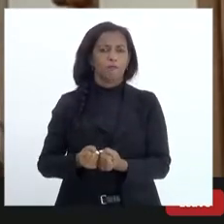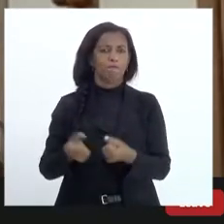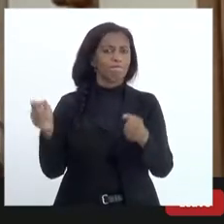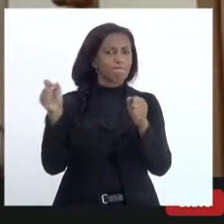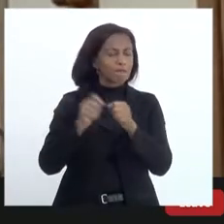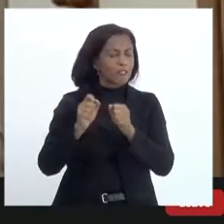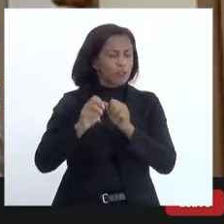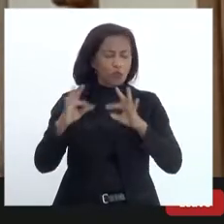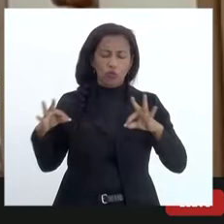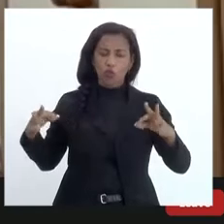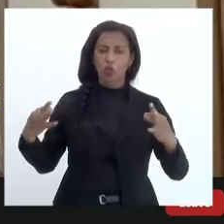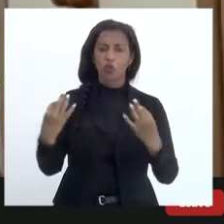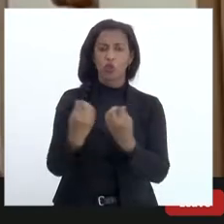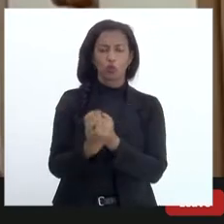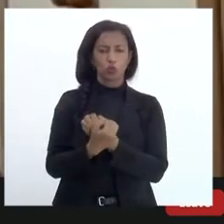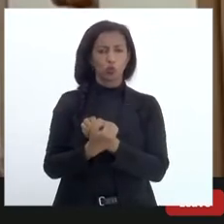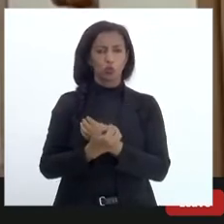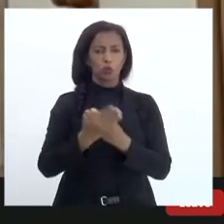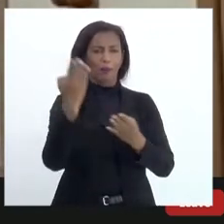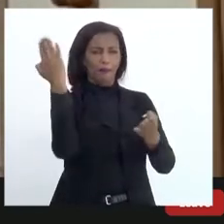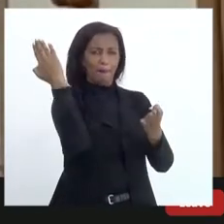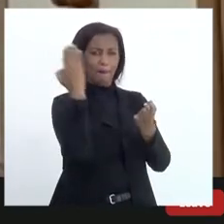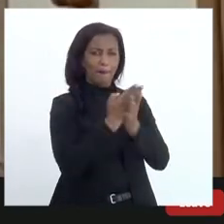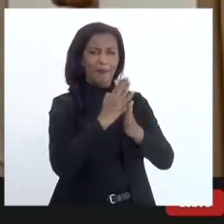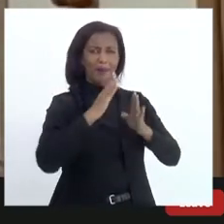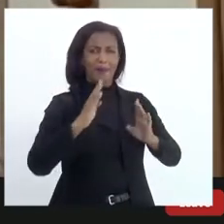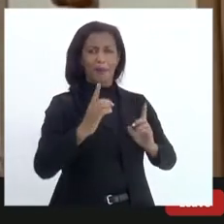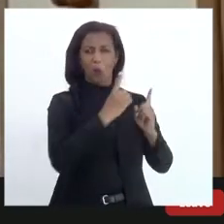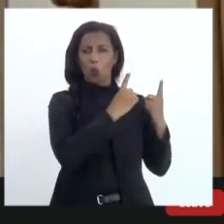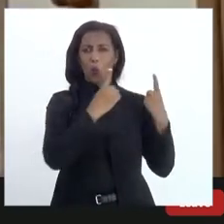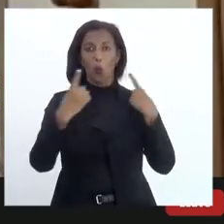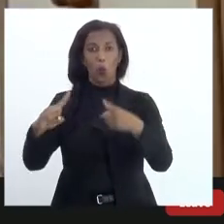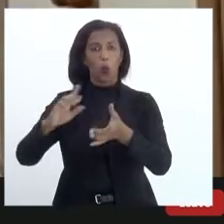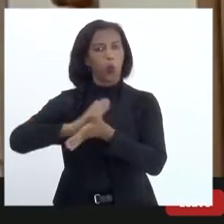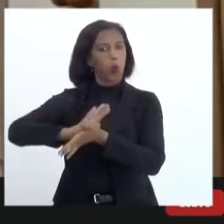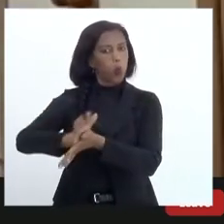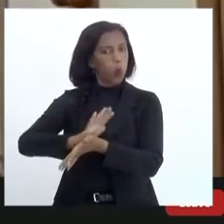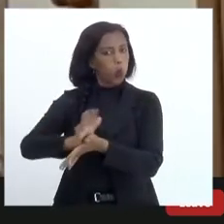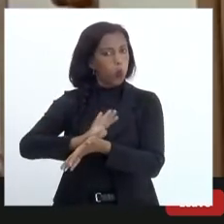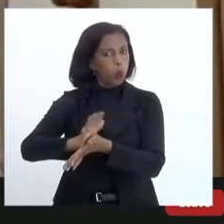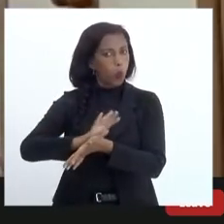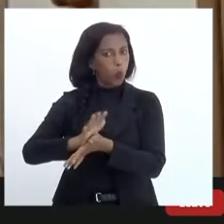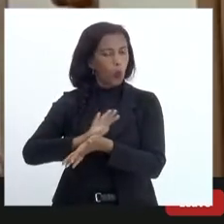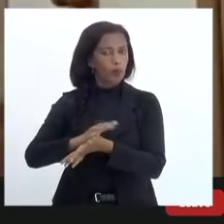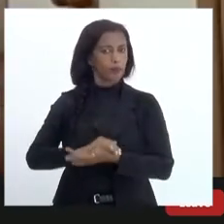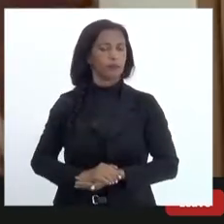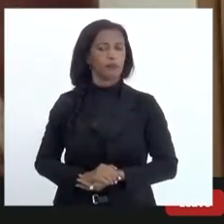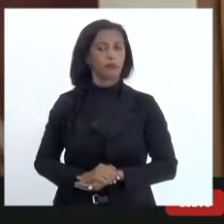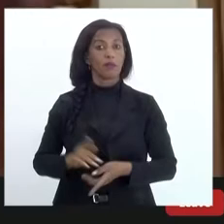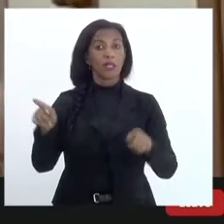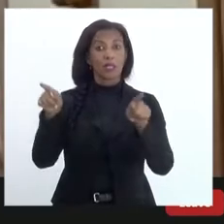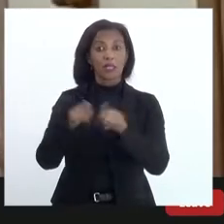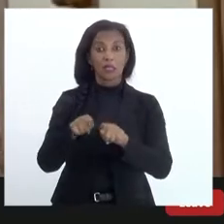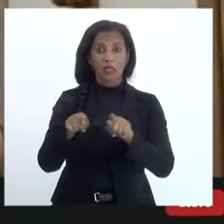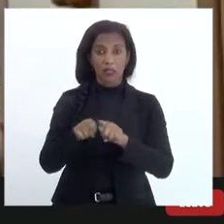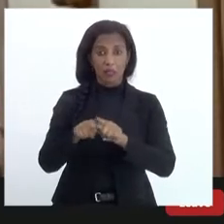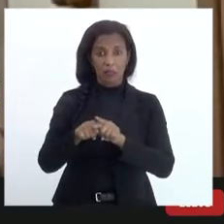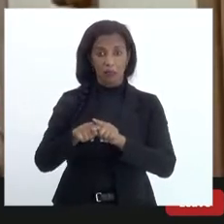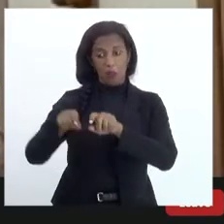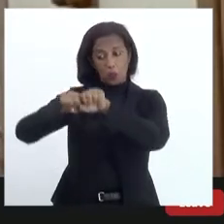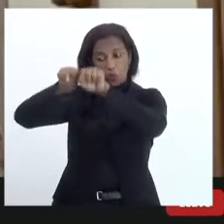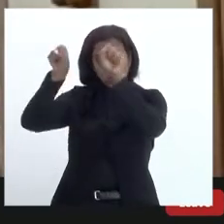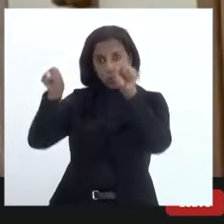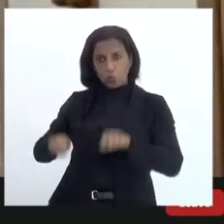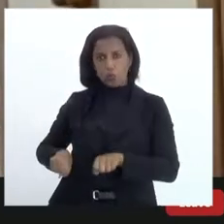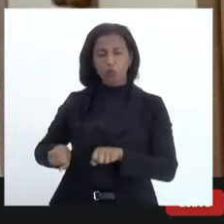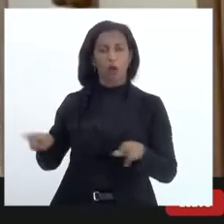feito de tudo para poder romper e combater o racismo institucional e também o racismo